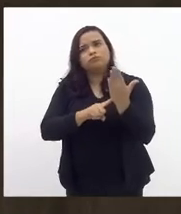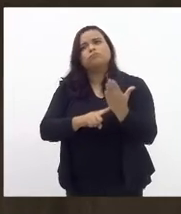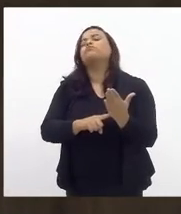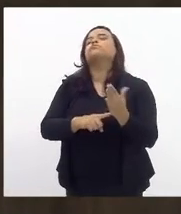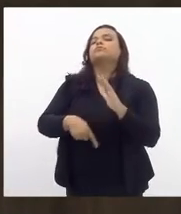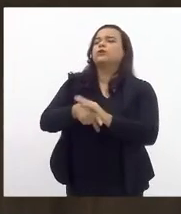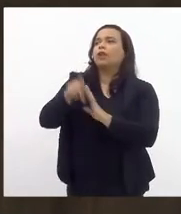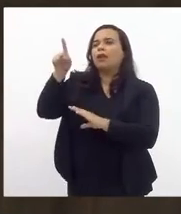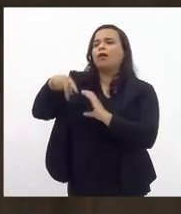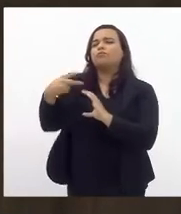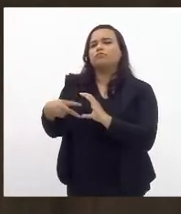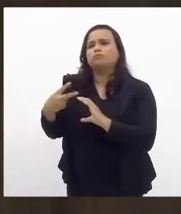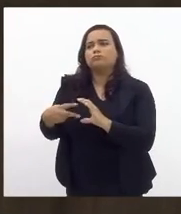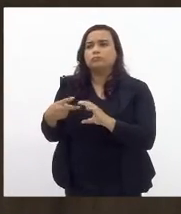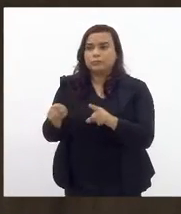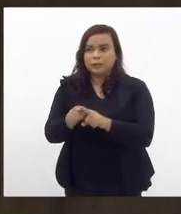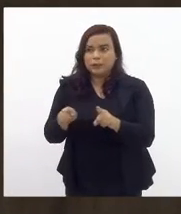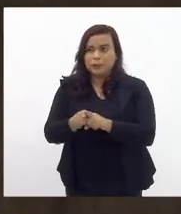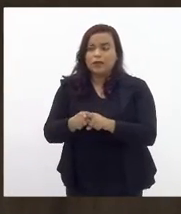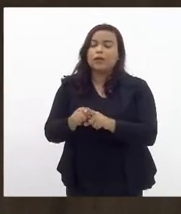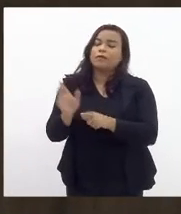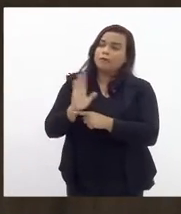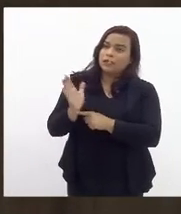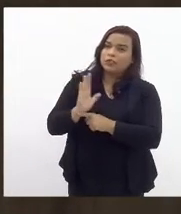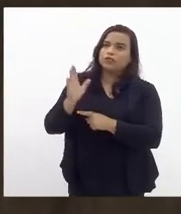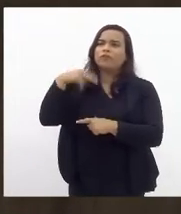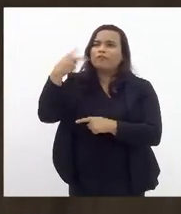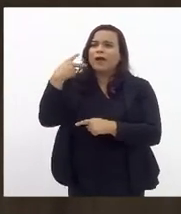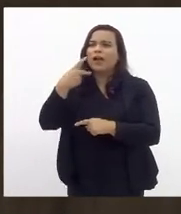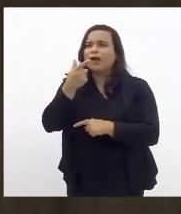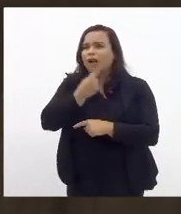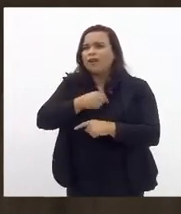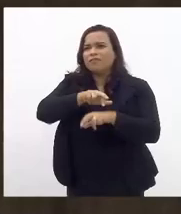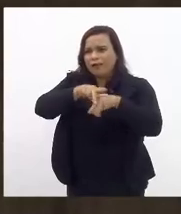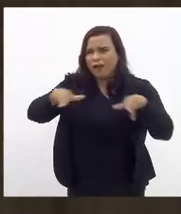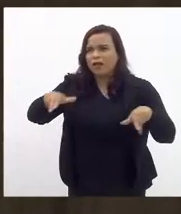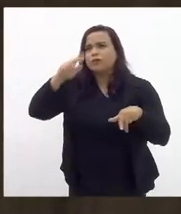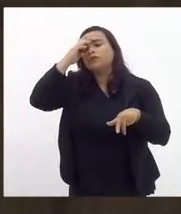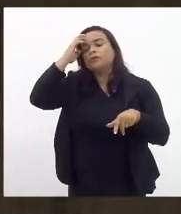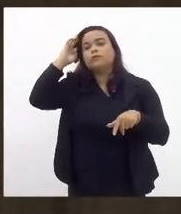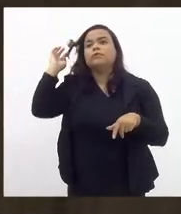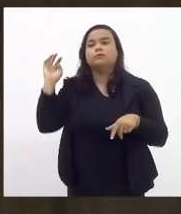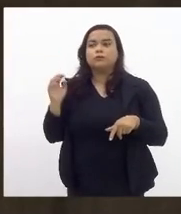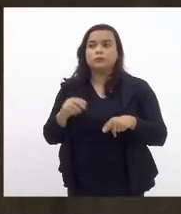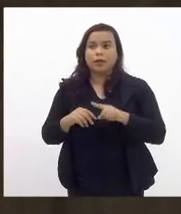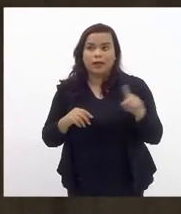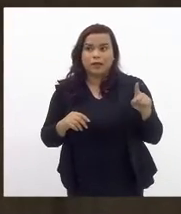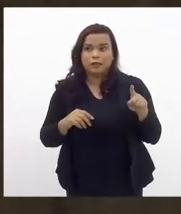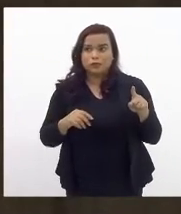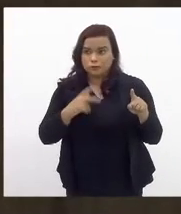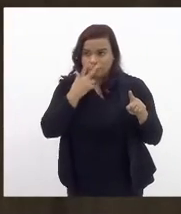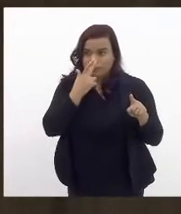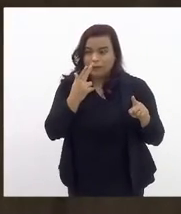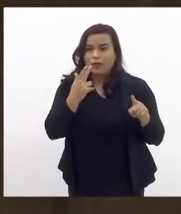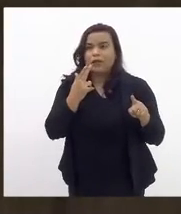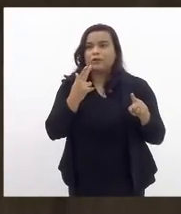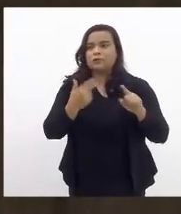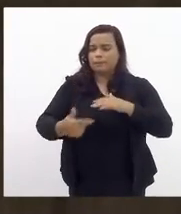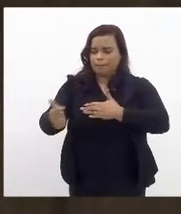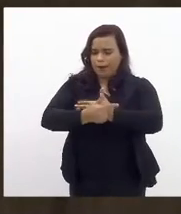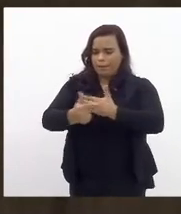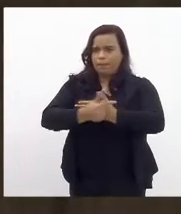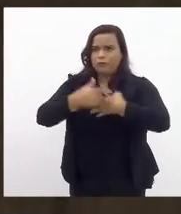Legislativa, os vídeos dos vereadores, que muito pelo contrário, ao invés de fazer o seu